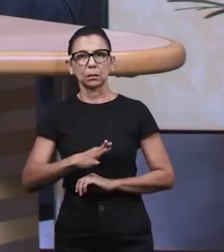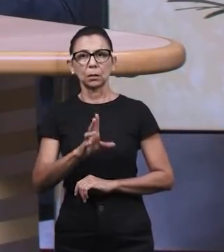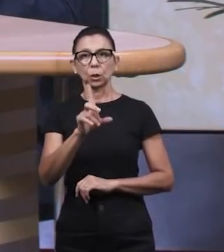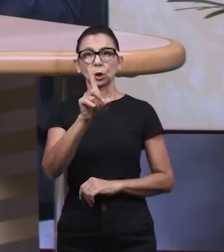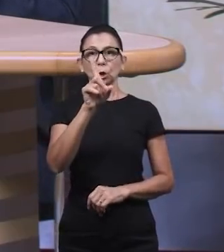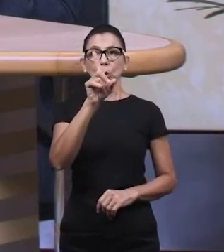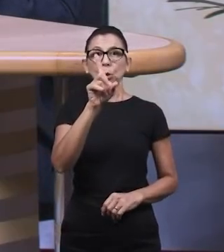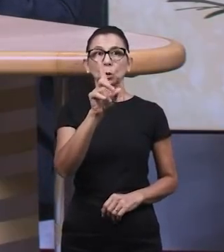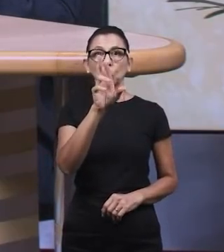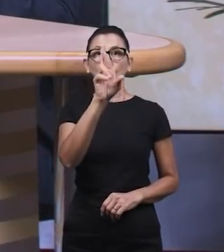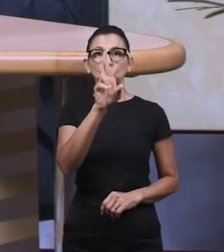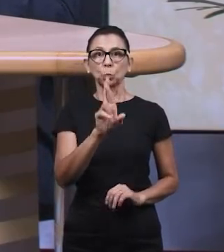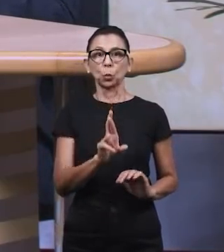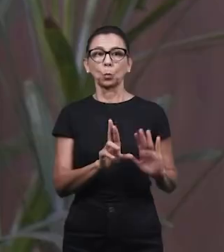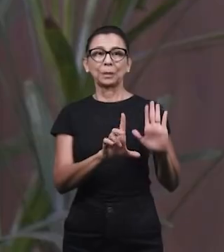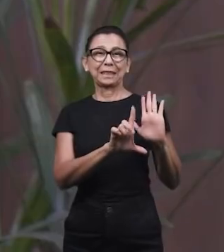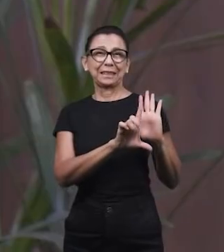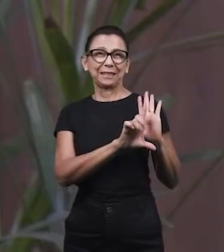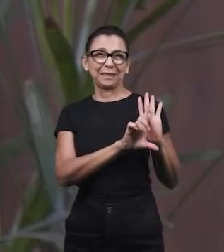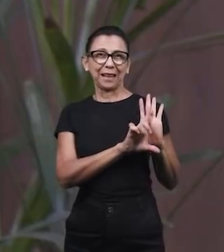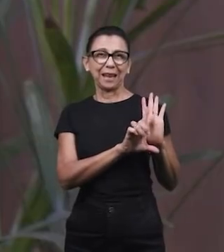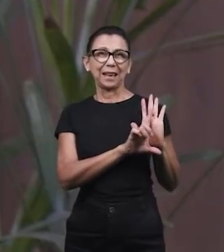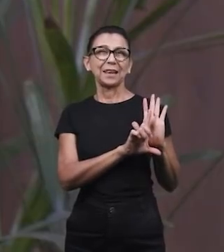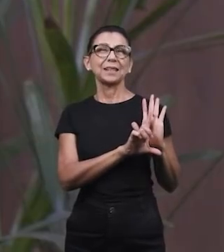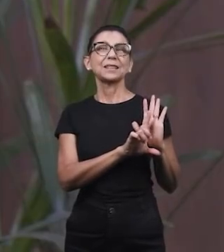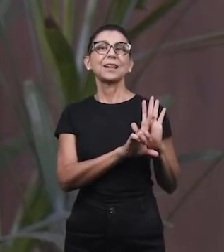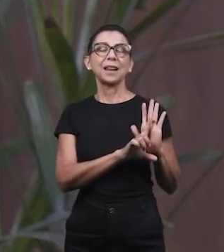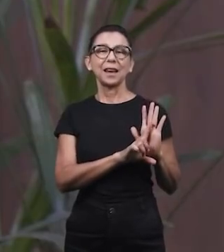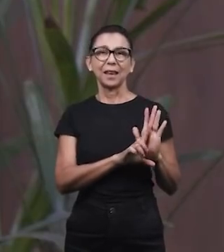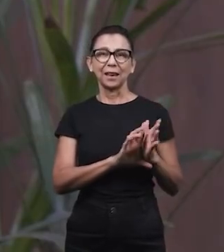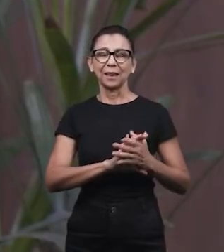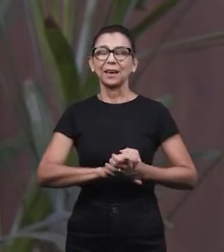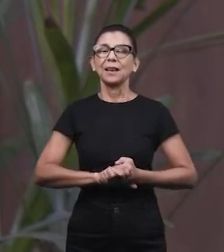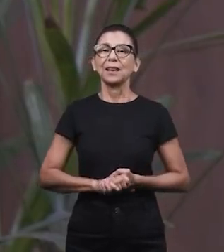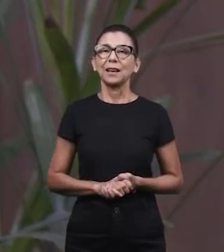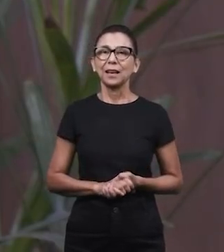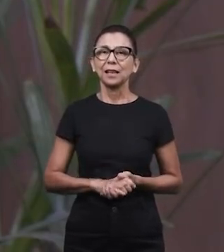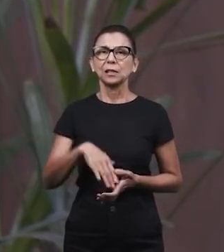de doutores da lei, eles eram chamados de intérpretes da lei,